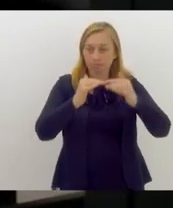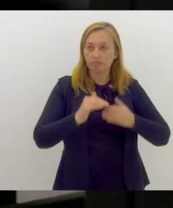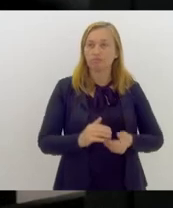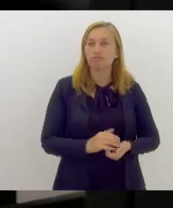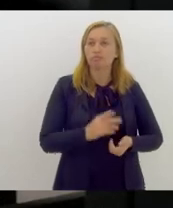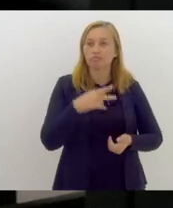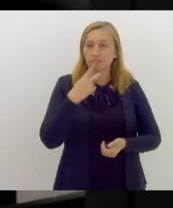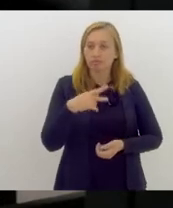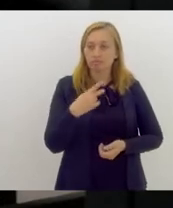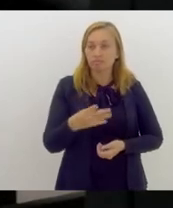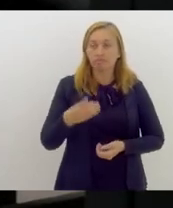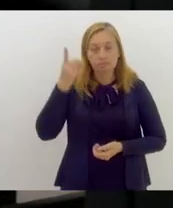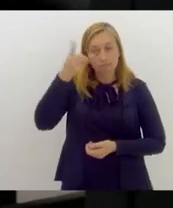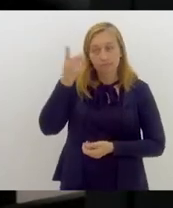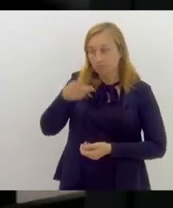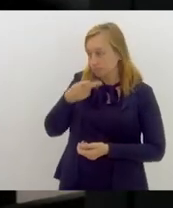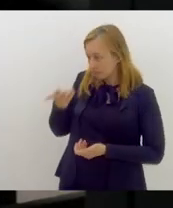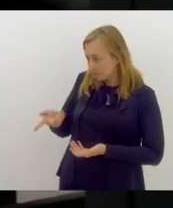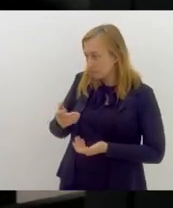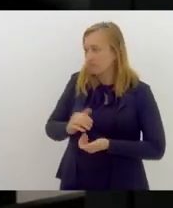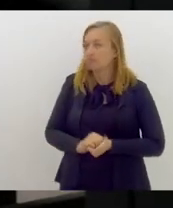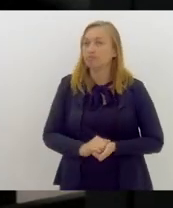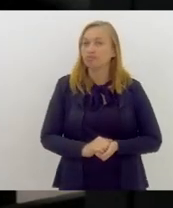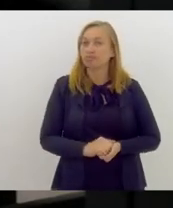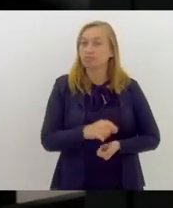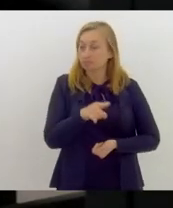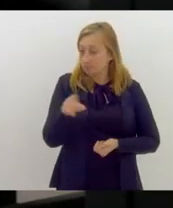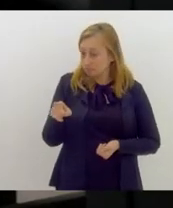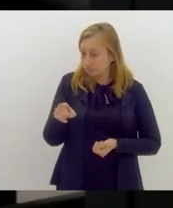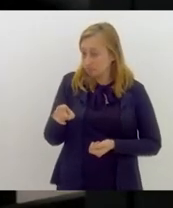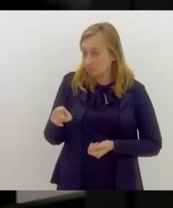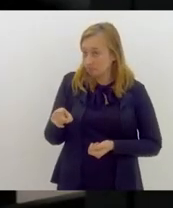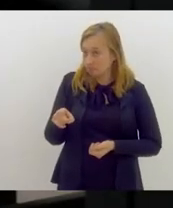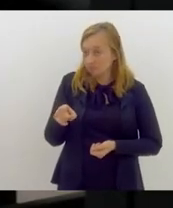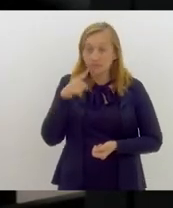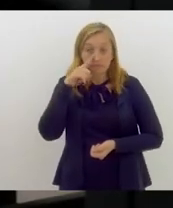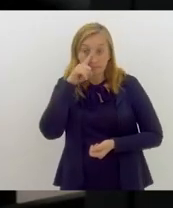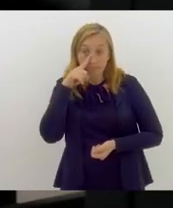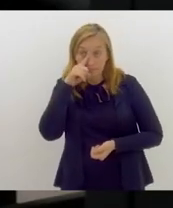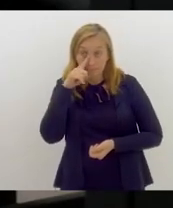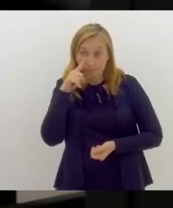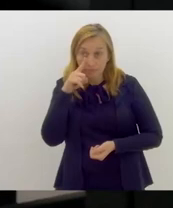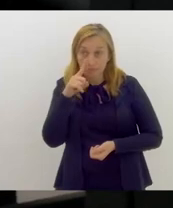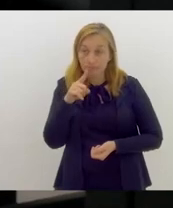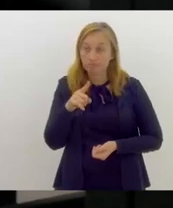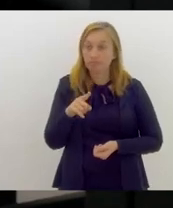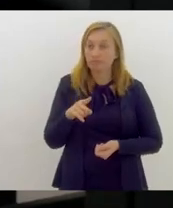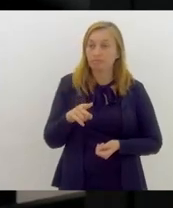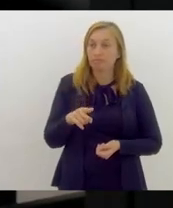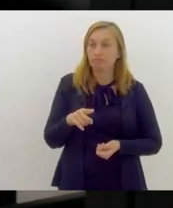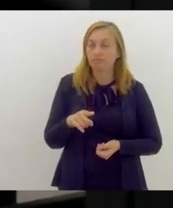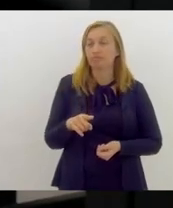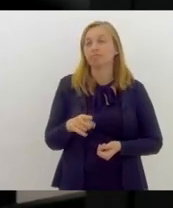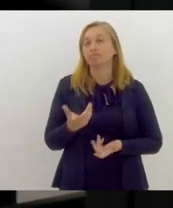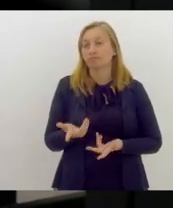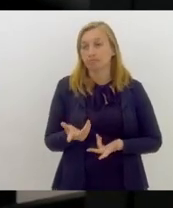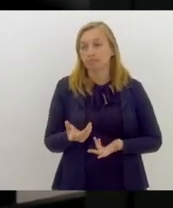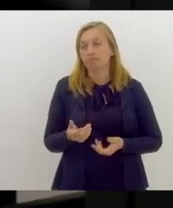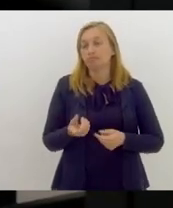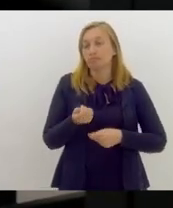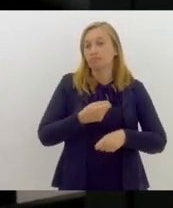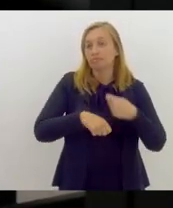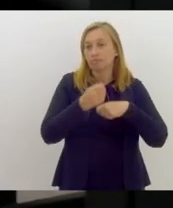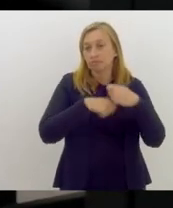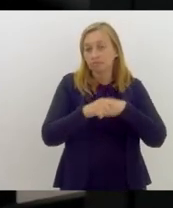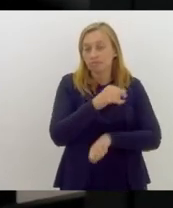como adaptada colocou isso vai causar um risco a ordem pública uma grave lesão a economia